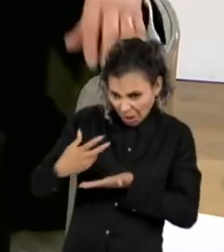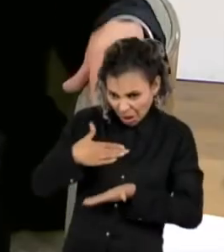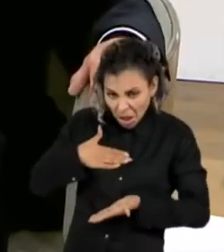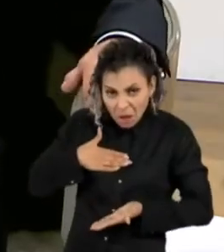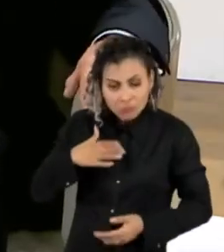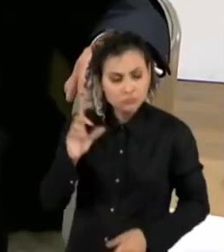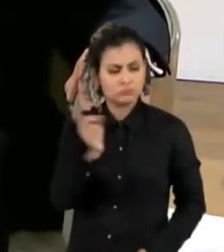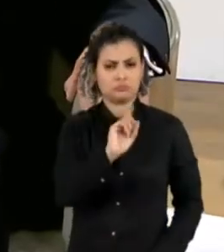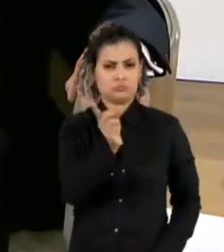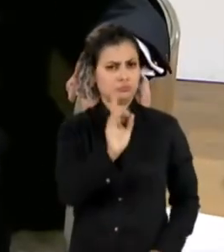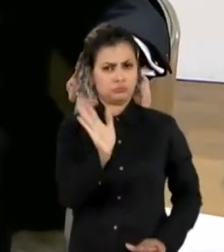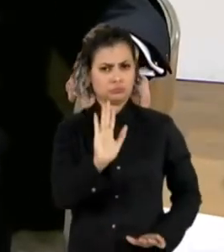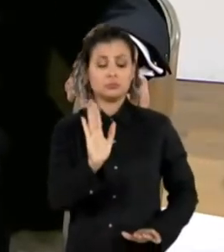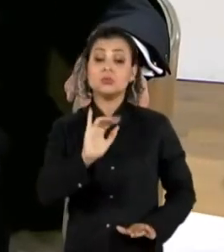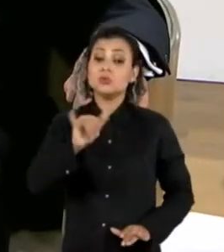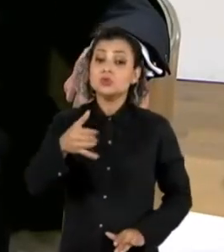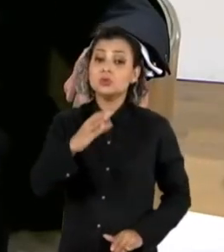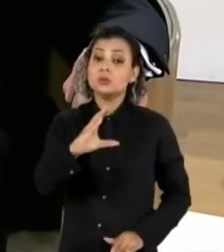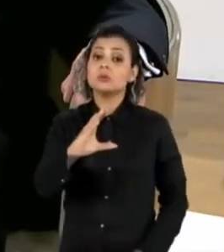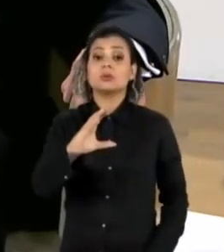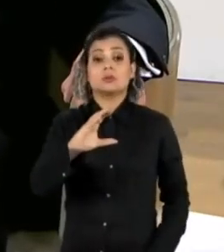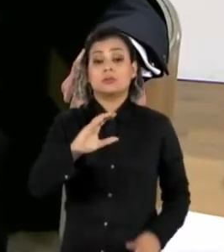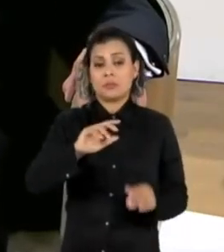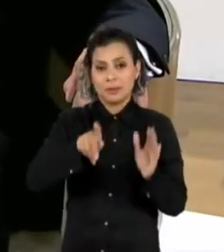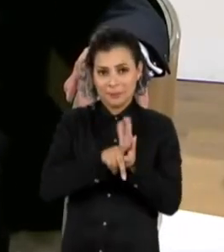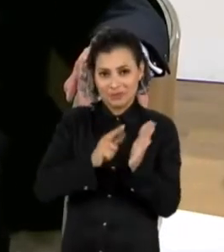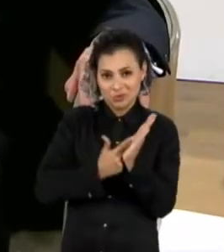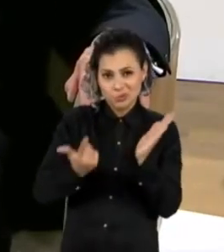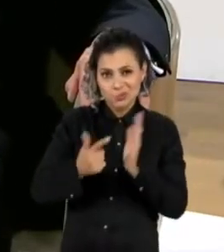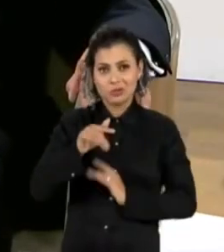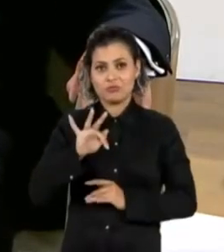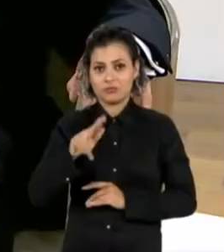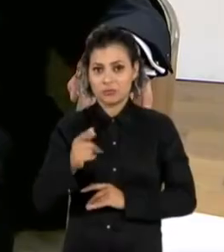perder o seu poder. O que, é claro, ele perdeu.